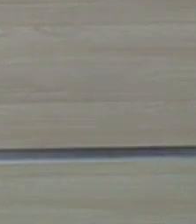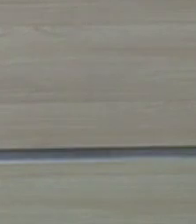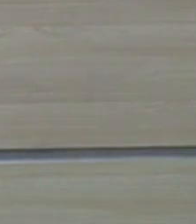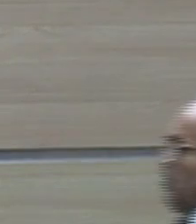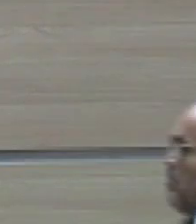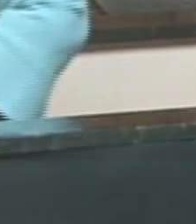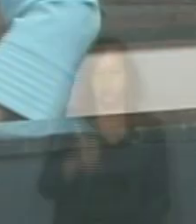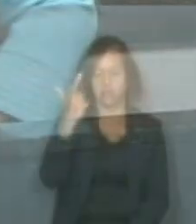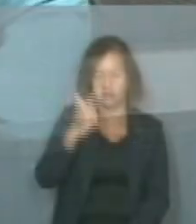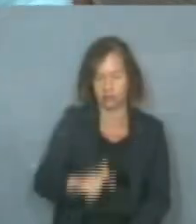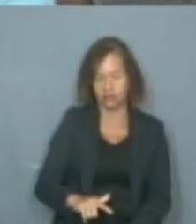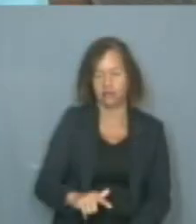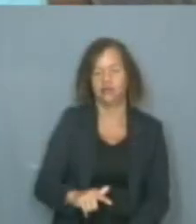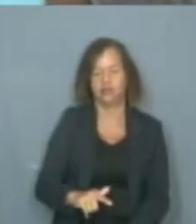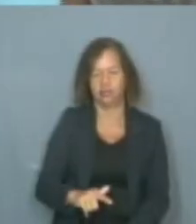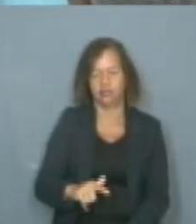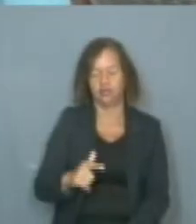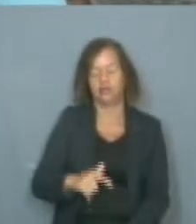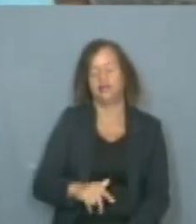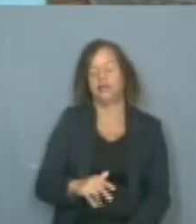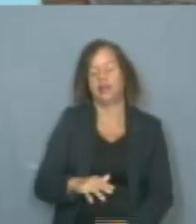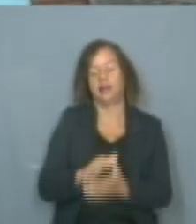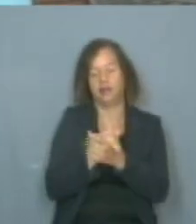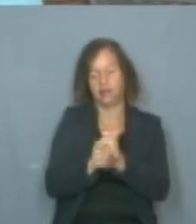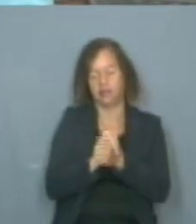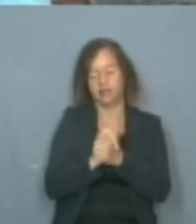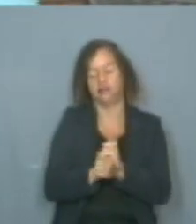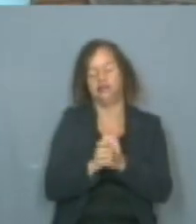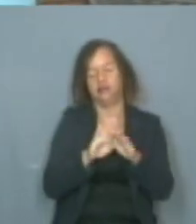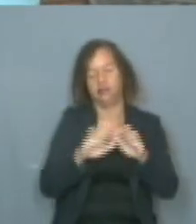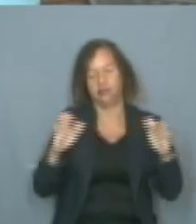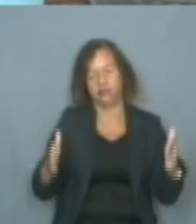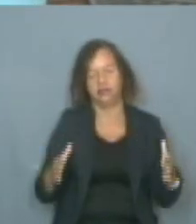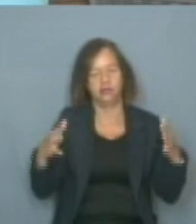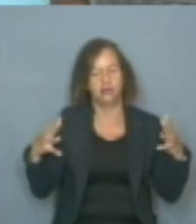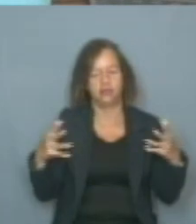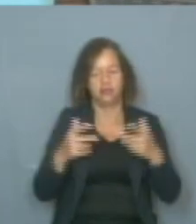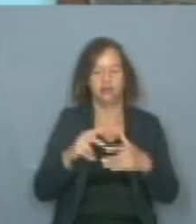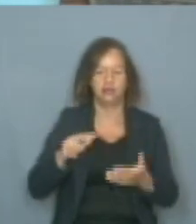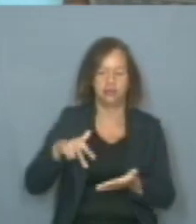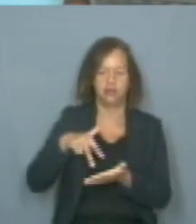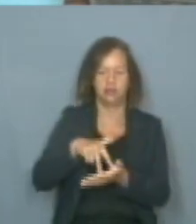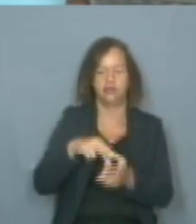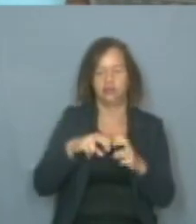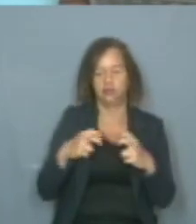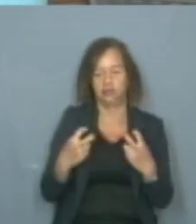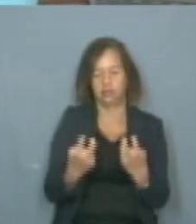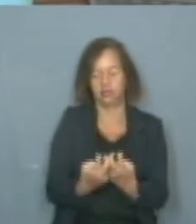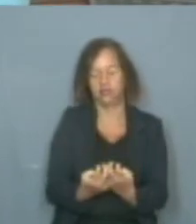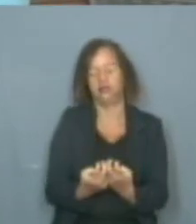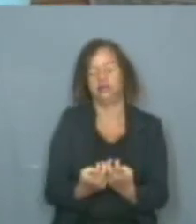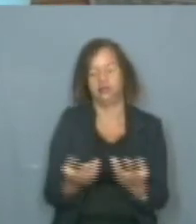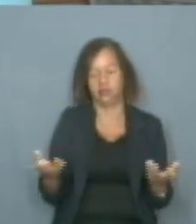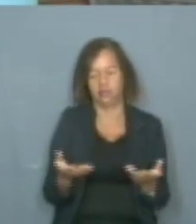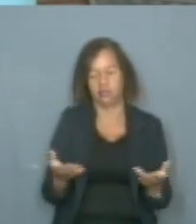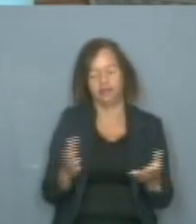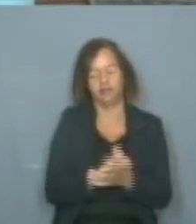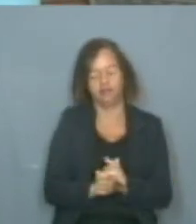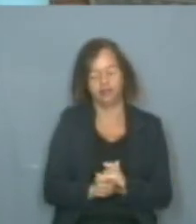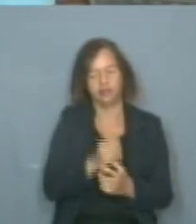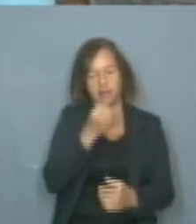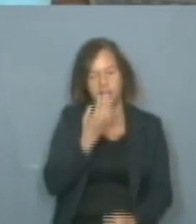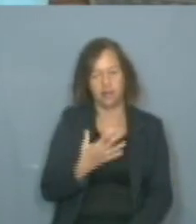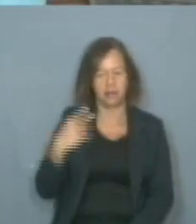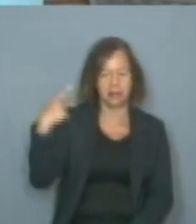Mais uma vez eu cumprimento a mesa, todos os vereadores e todos que estão presentes aqui acompanhando essa sessão. E é muito bom,